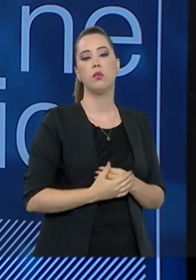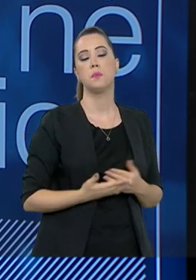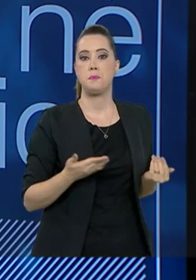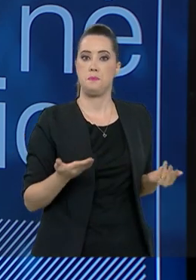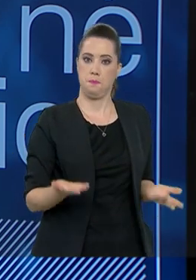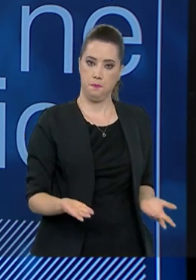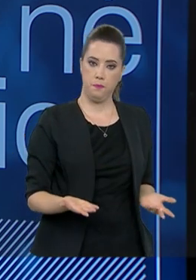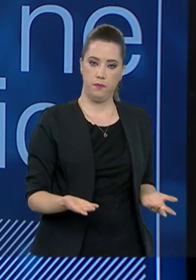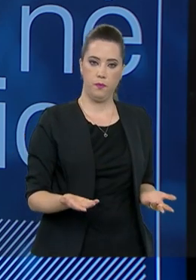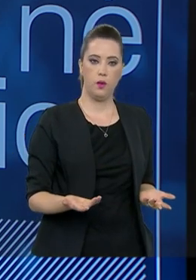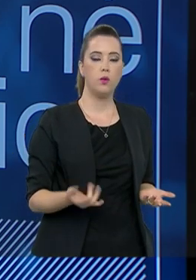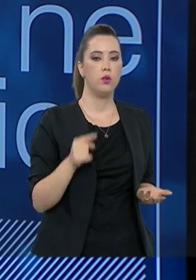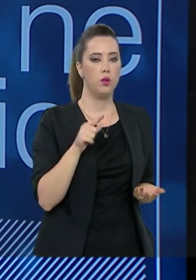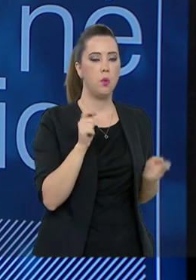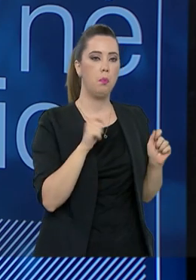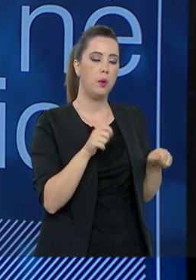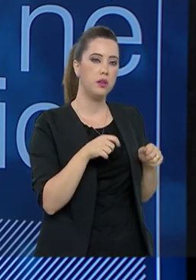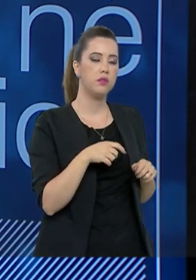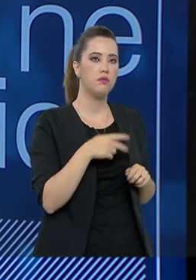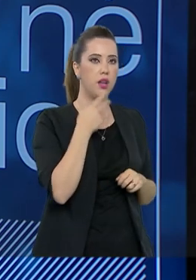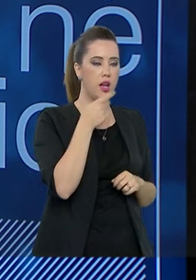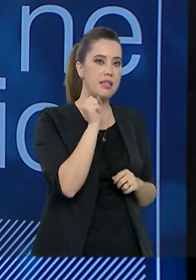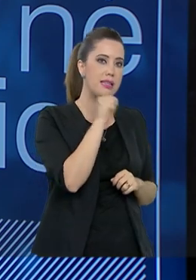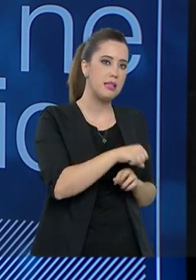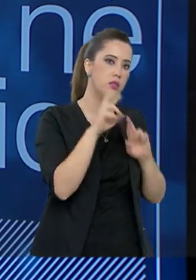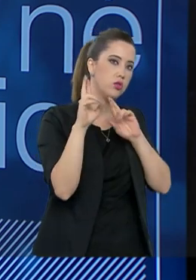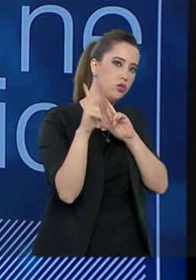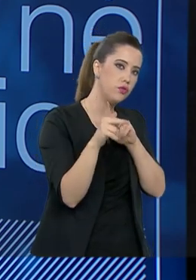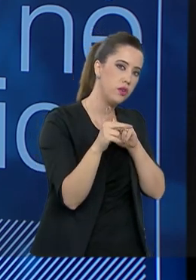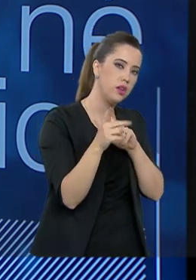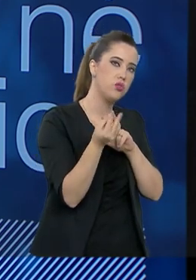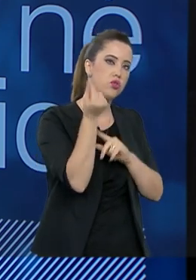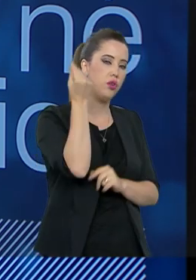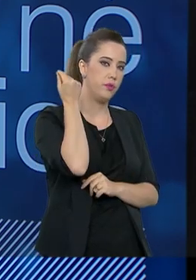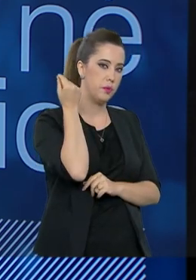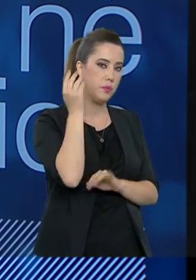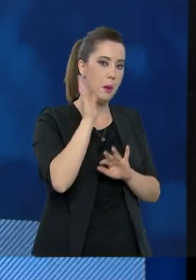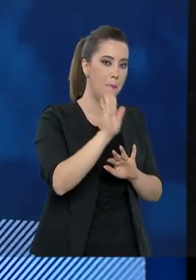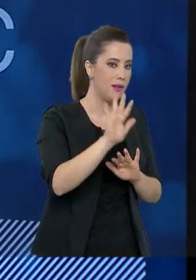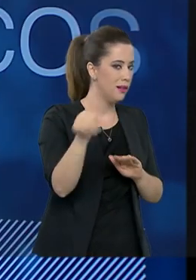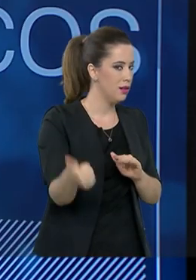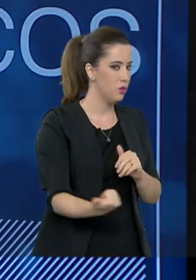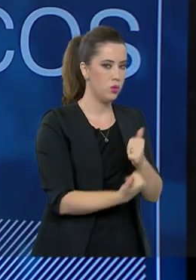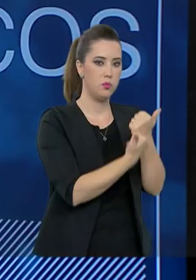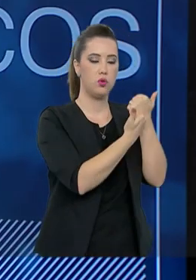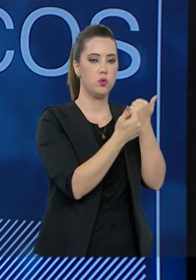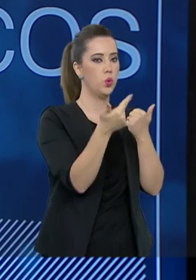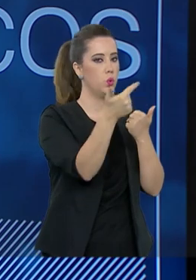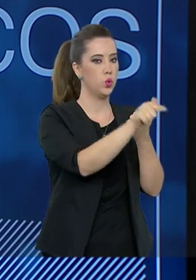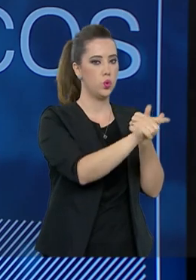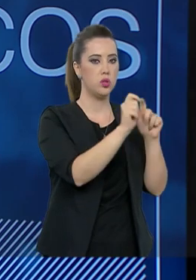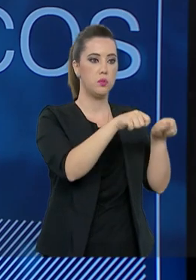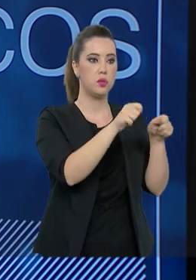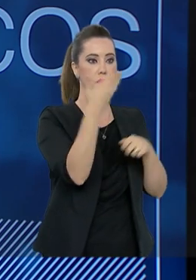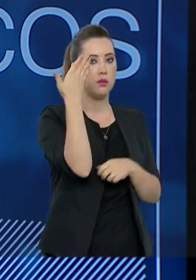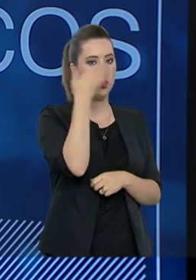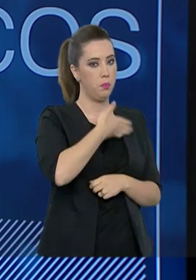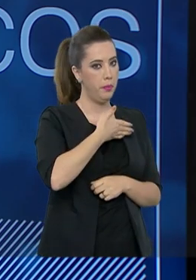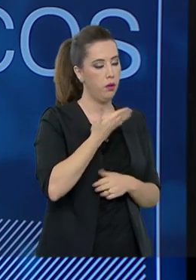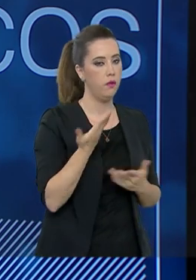Então, poderia-se dizer que sim, mas ela não substitui os outros meios de prova,